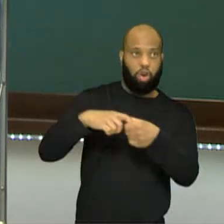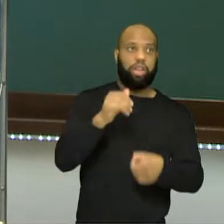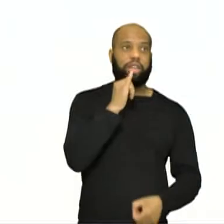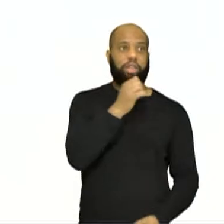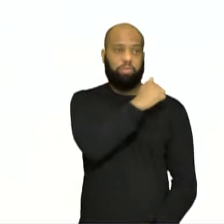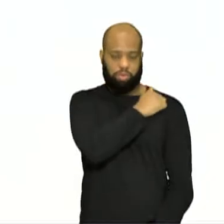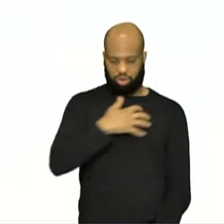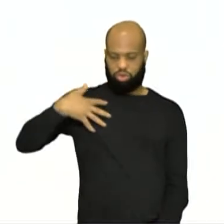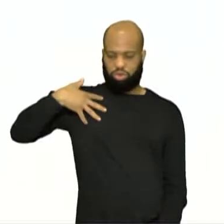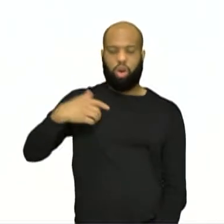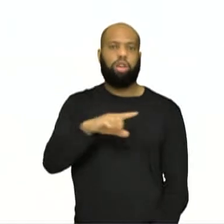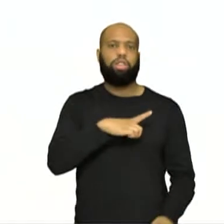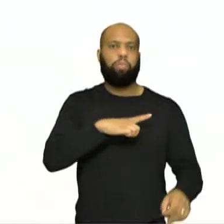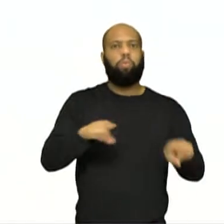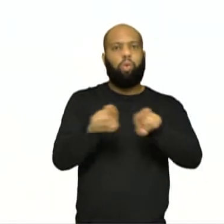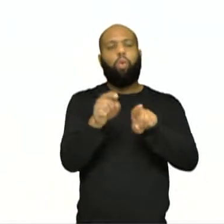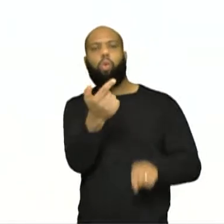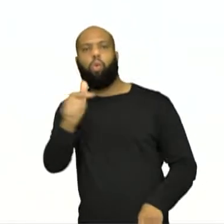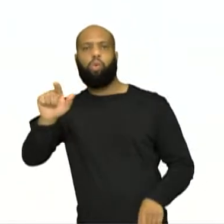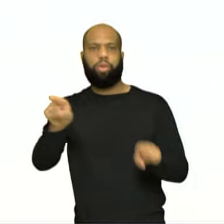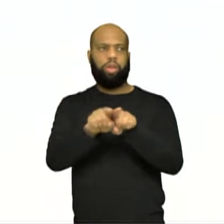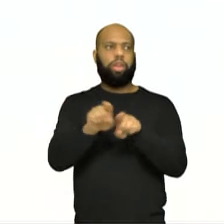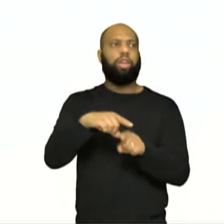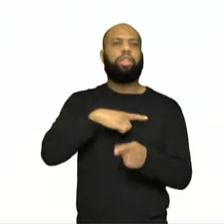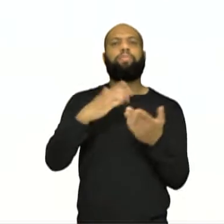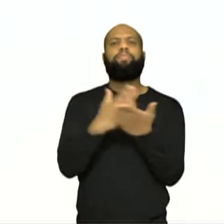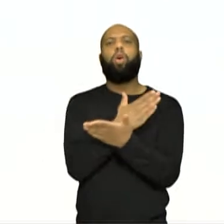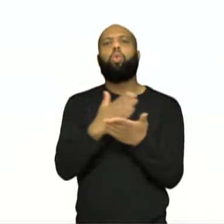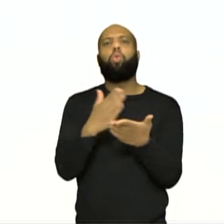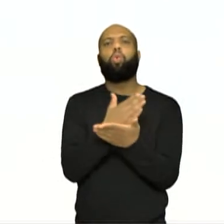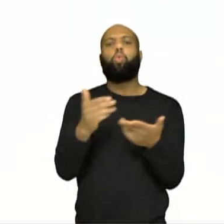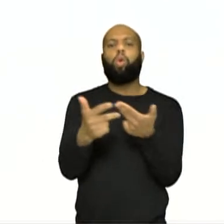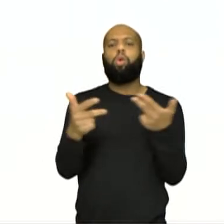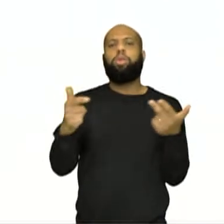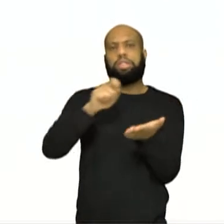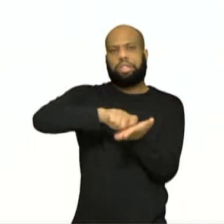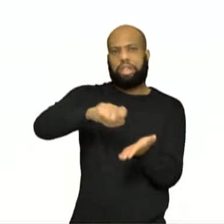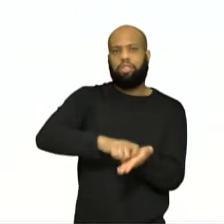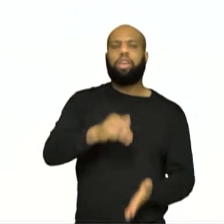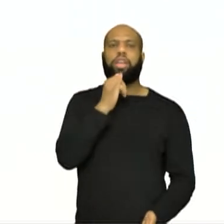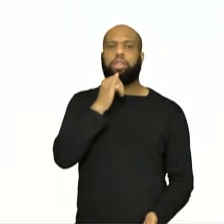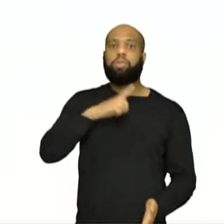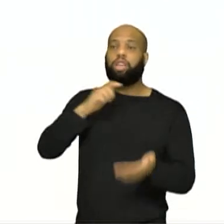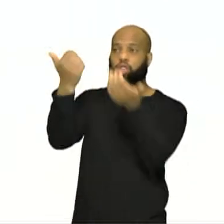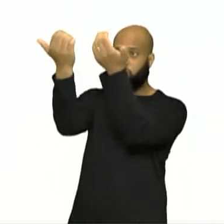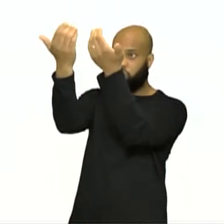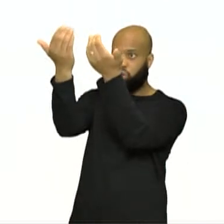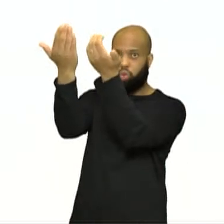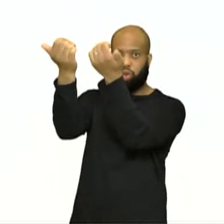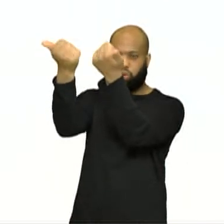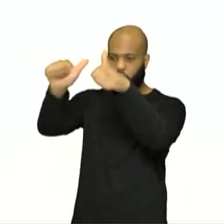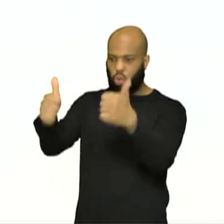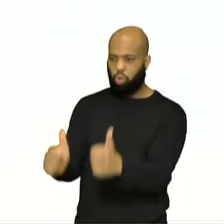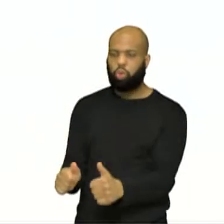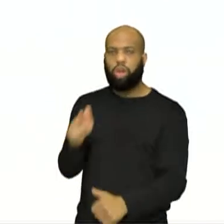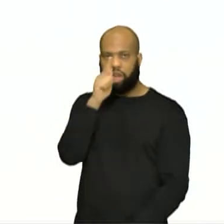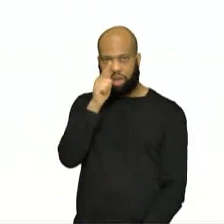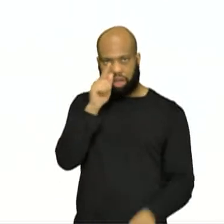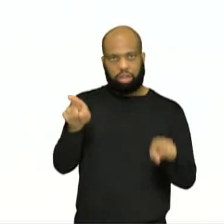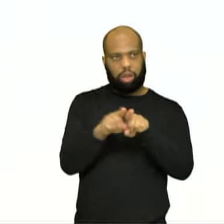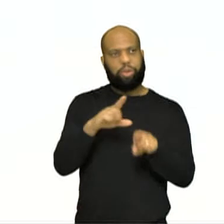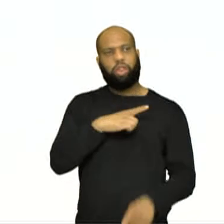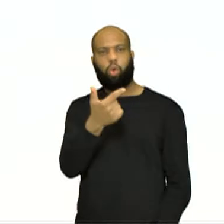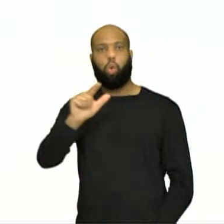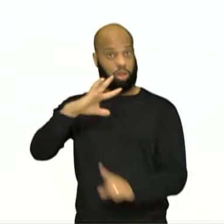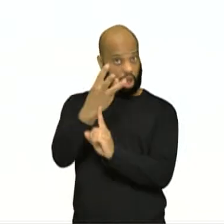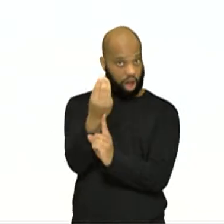que já vinham sendo resgatadas, e obras, por exemplo, como a escultura grega, né, enfim, e outras tantas obras